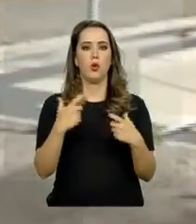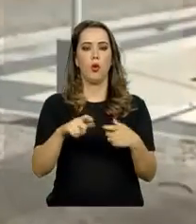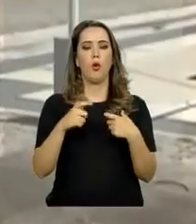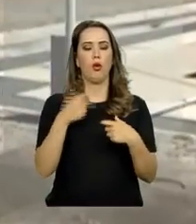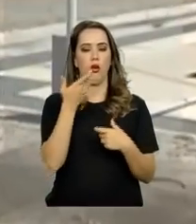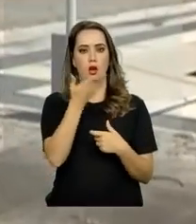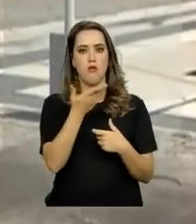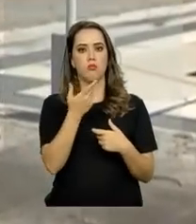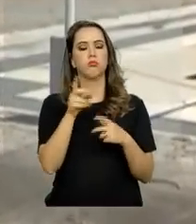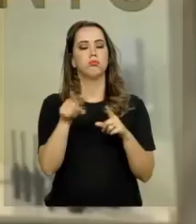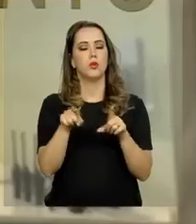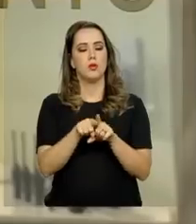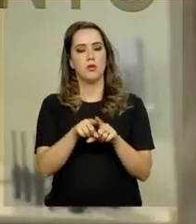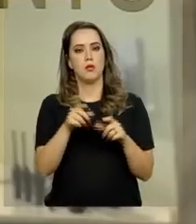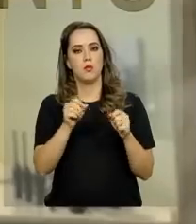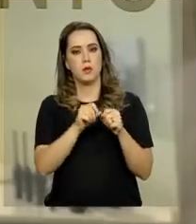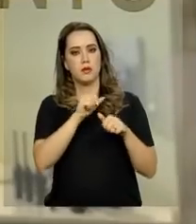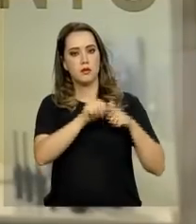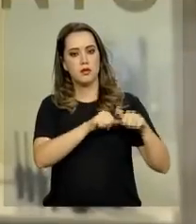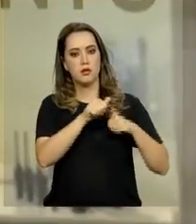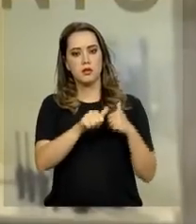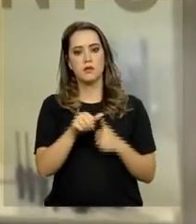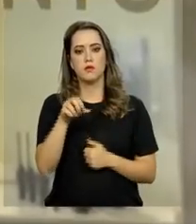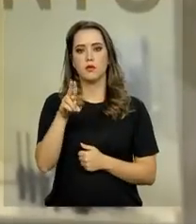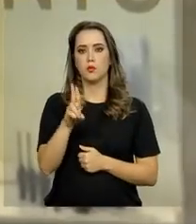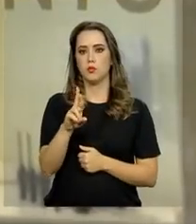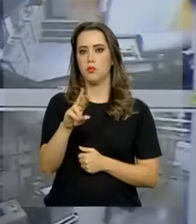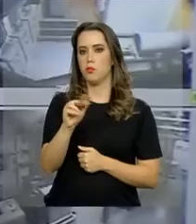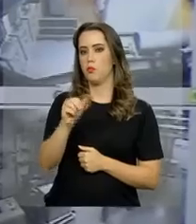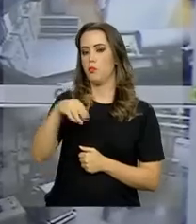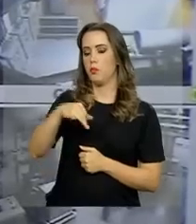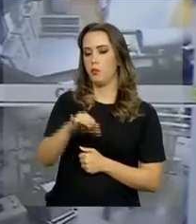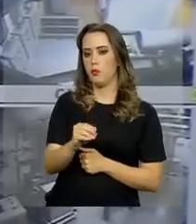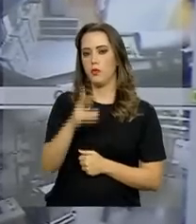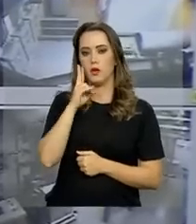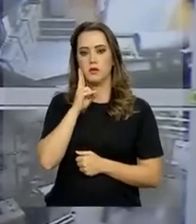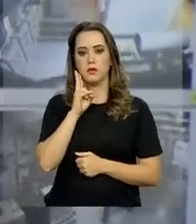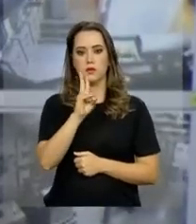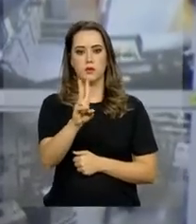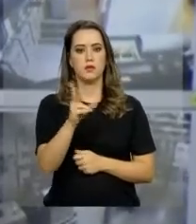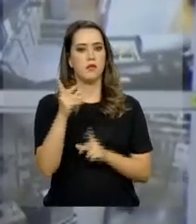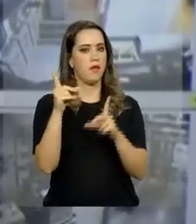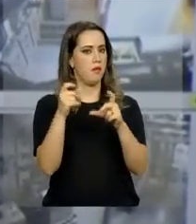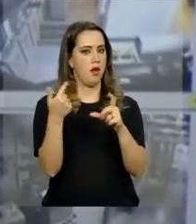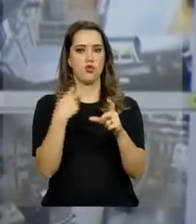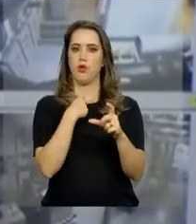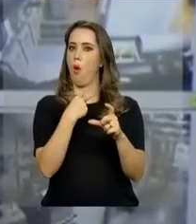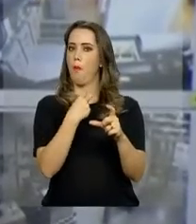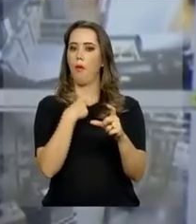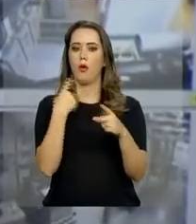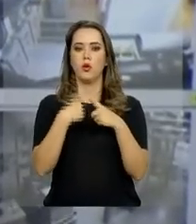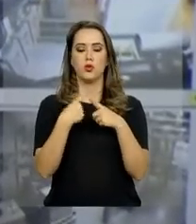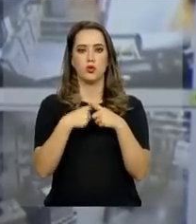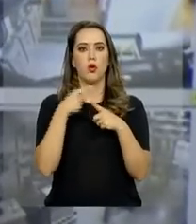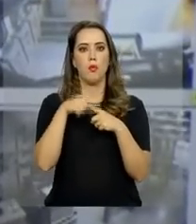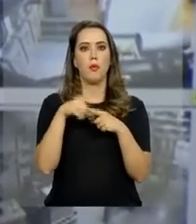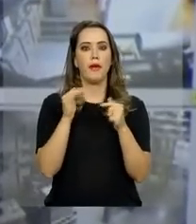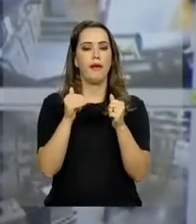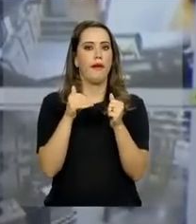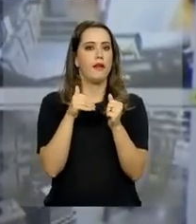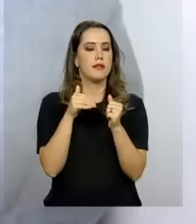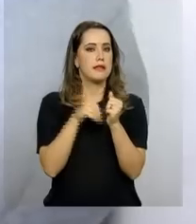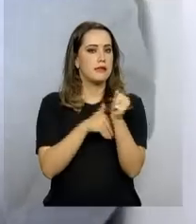para enriquecimento de urânio. Na fábrica de combustível nuclear, as imagens não são permitidas, por se tratar de um assunto de